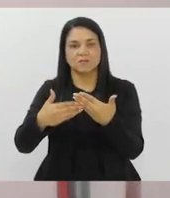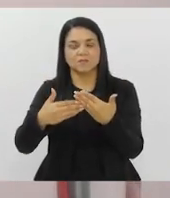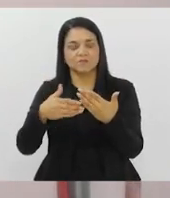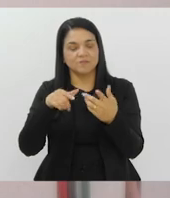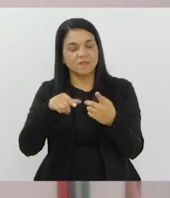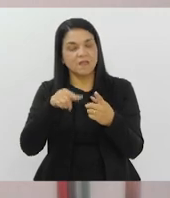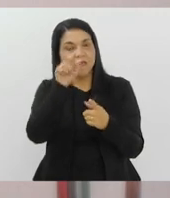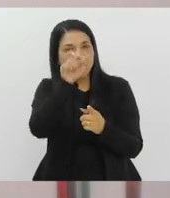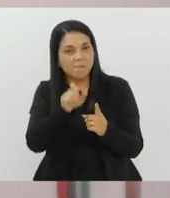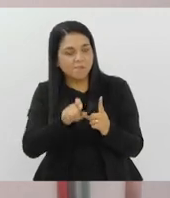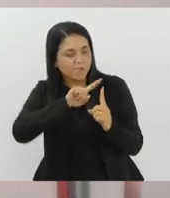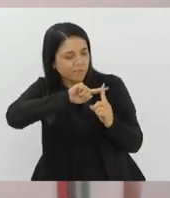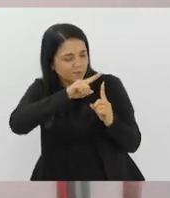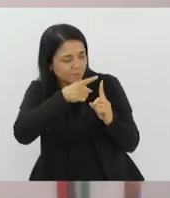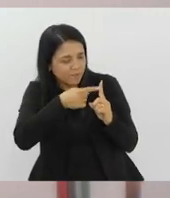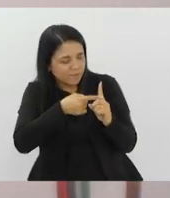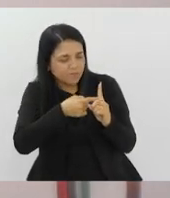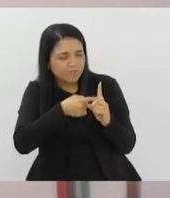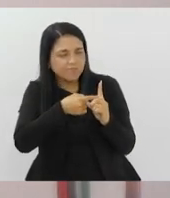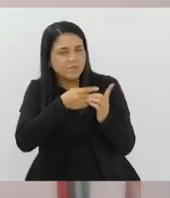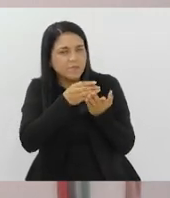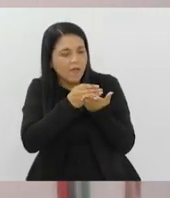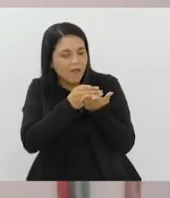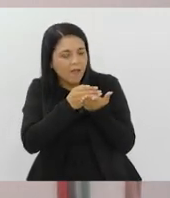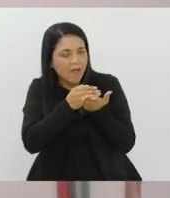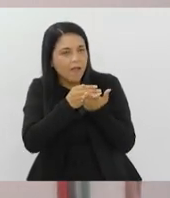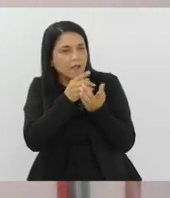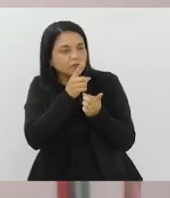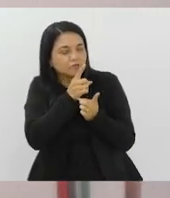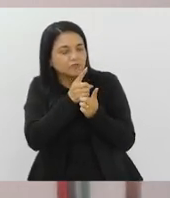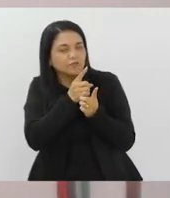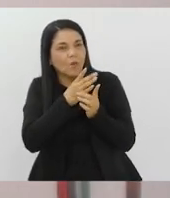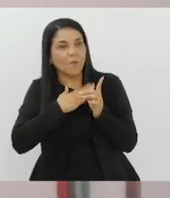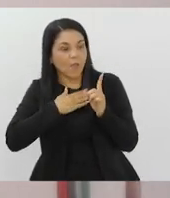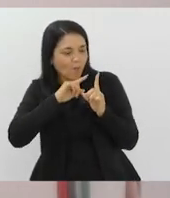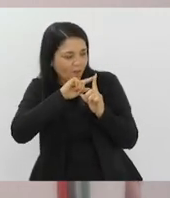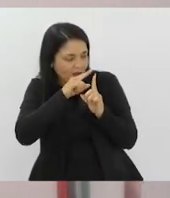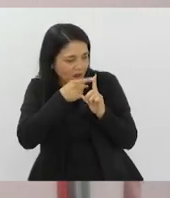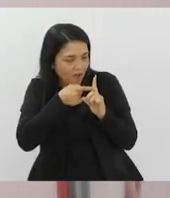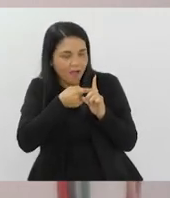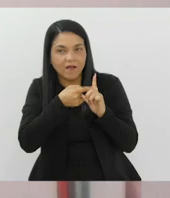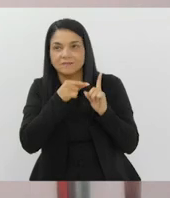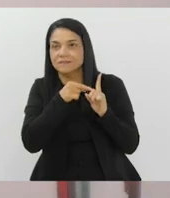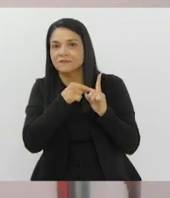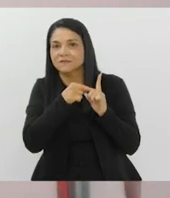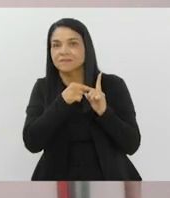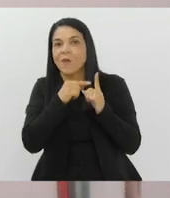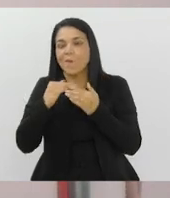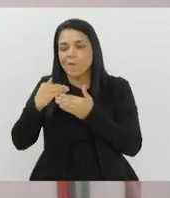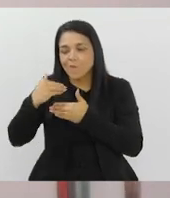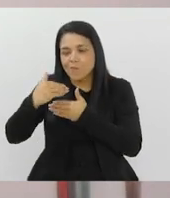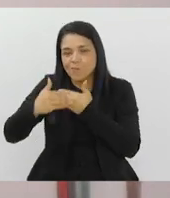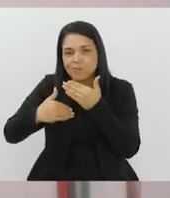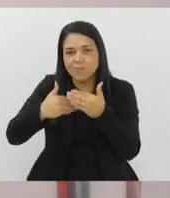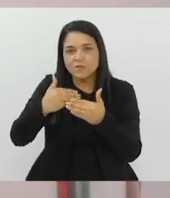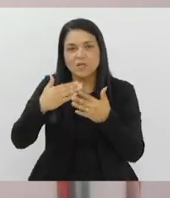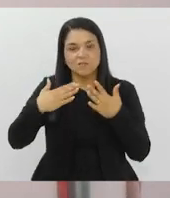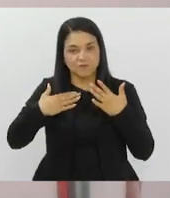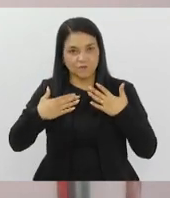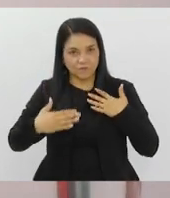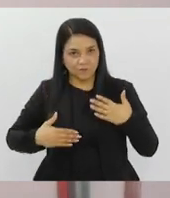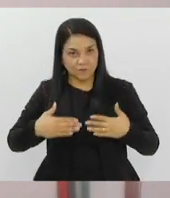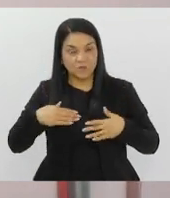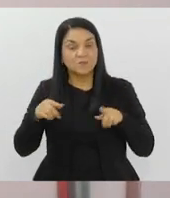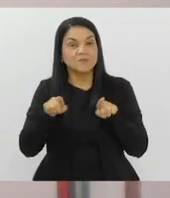mulher está gestante ou ela se descobre gestante, e isso é sobre o processo fisiológico, mas é